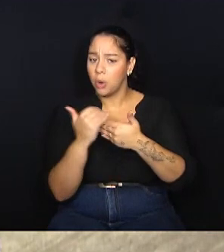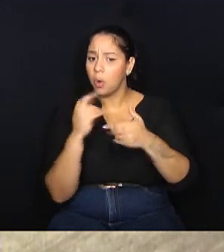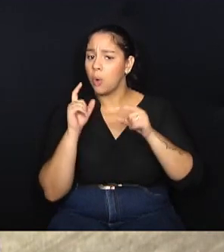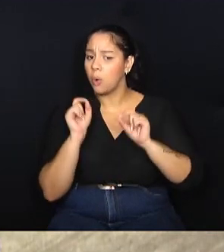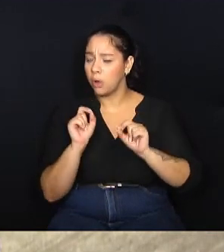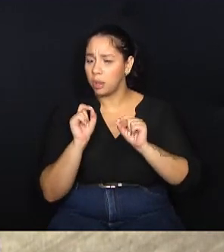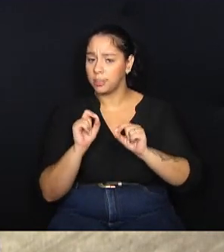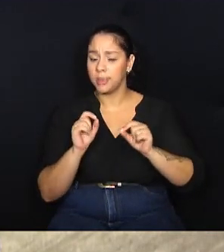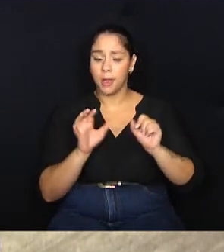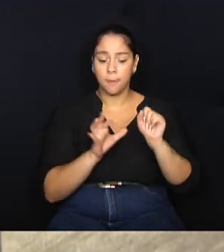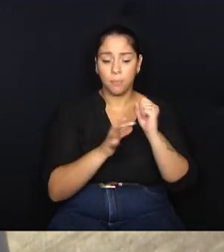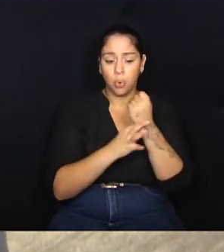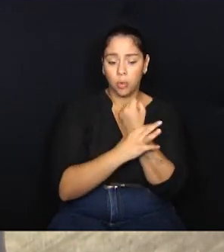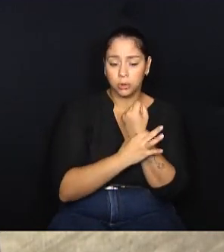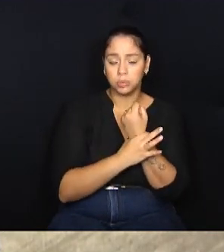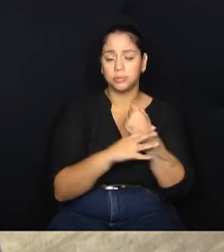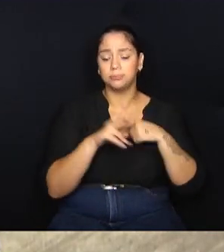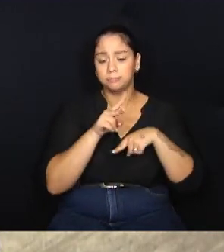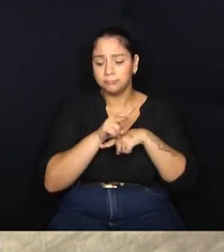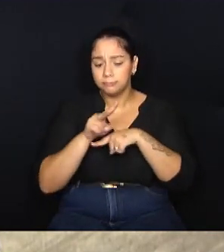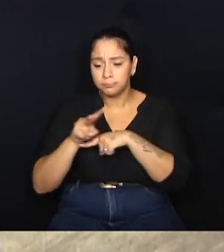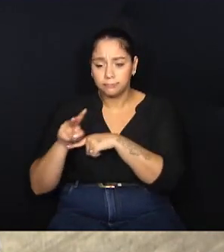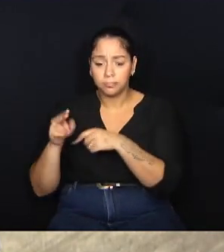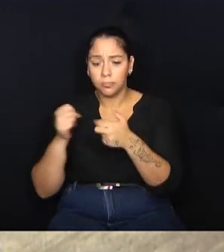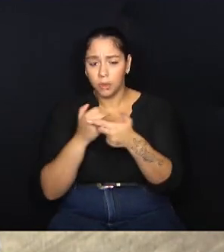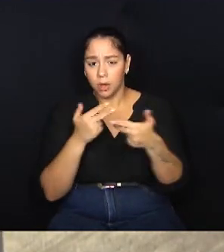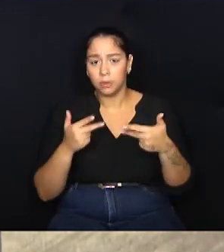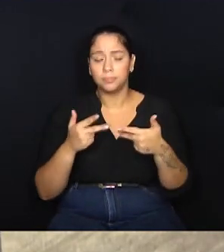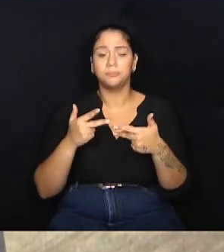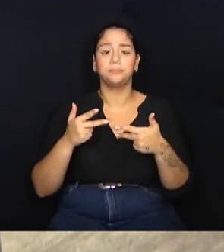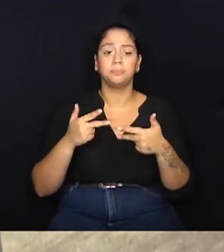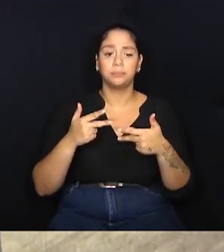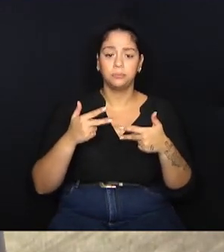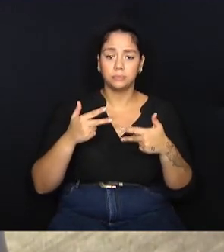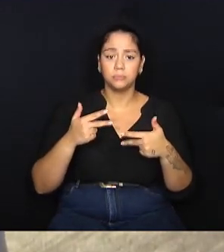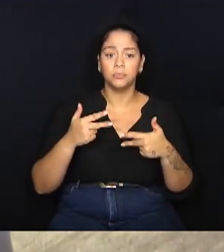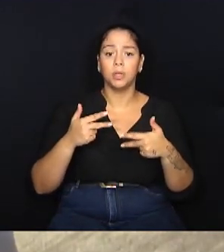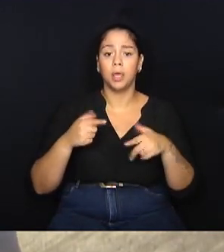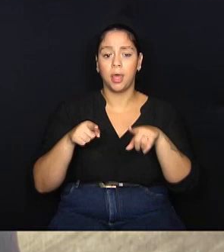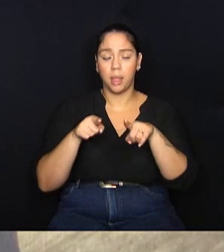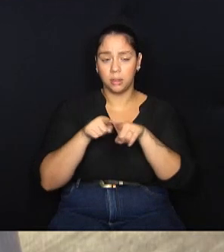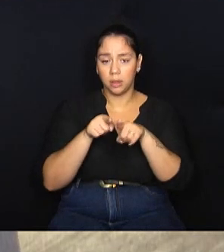proteção dos fragmentos de Mata Atlântica, de fragmentos do Cerrado,